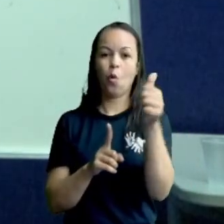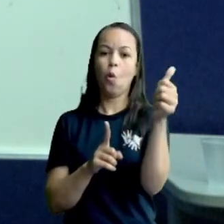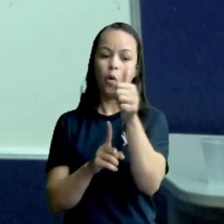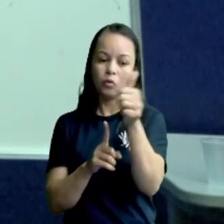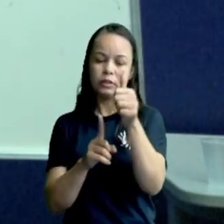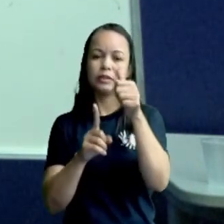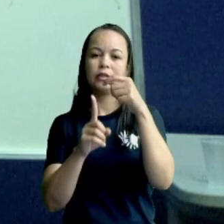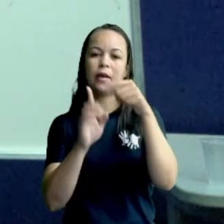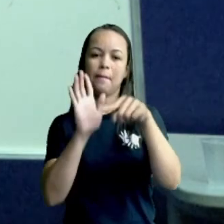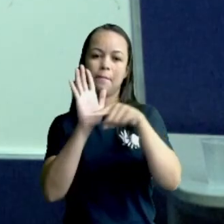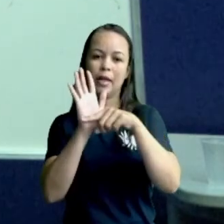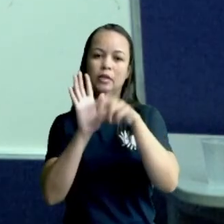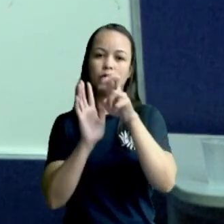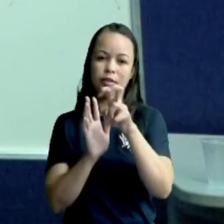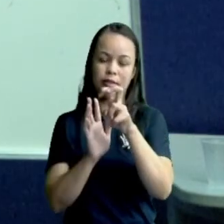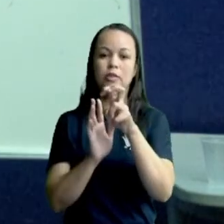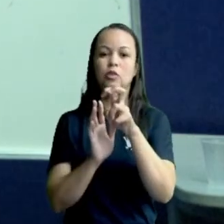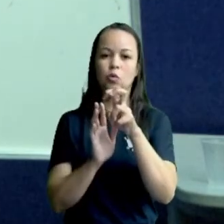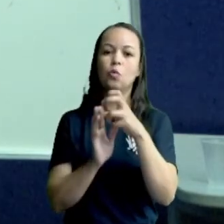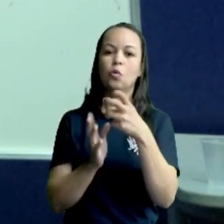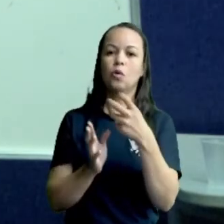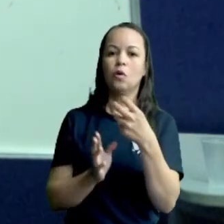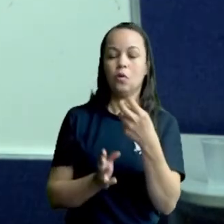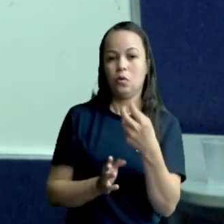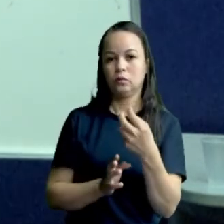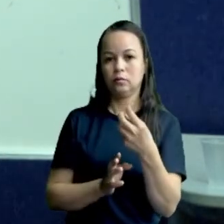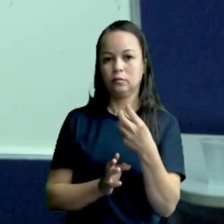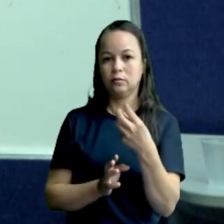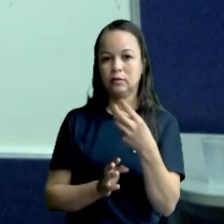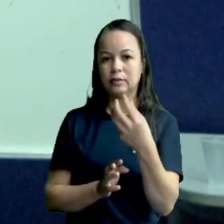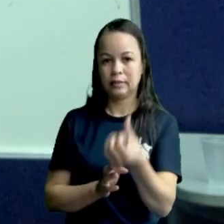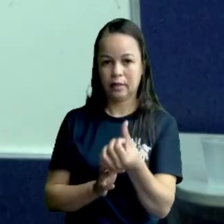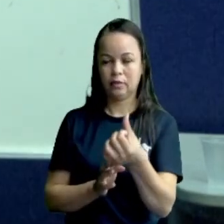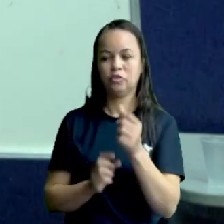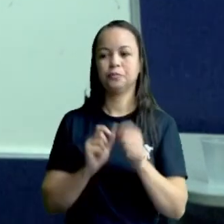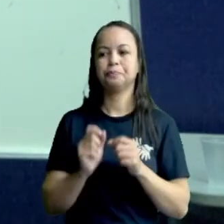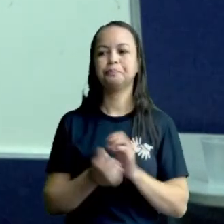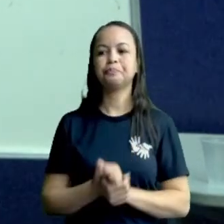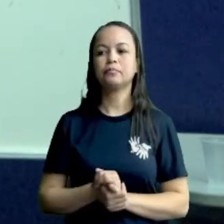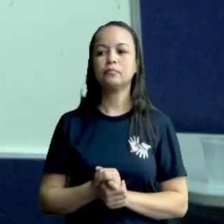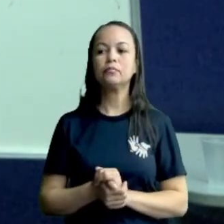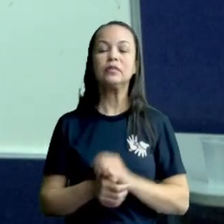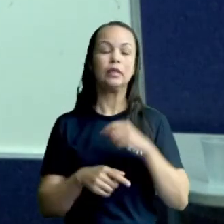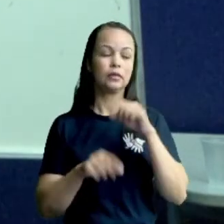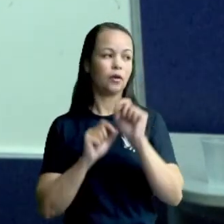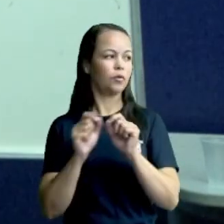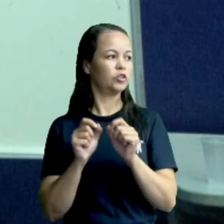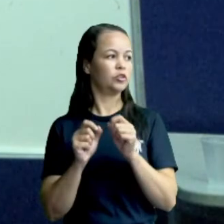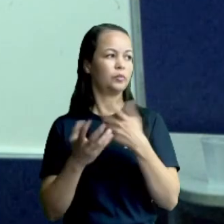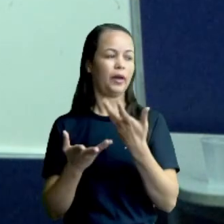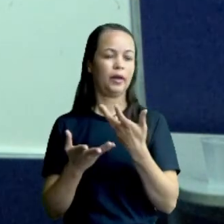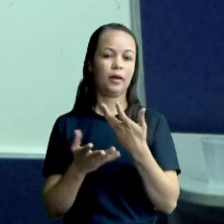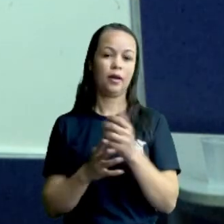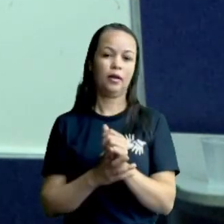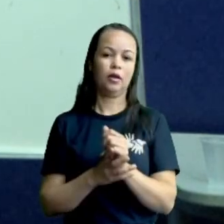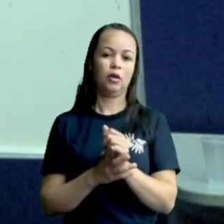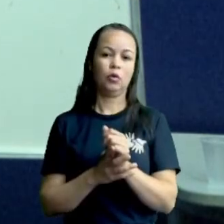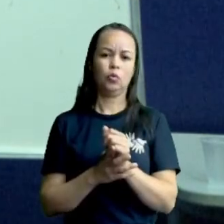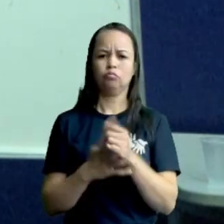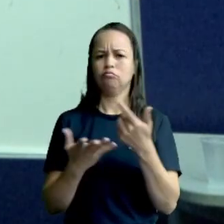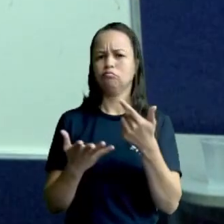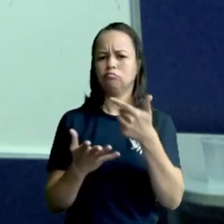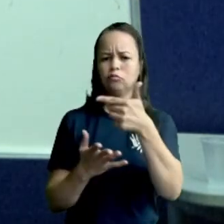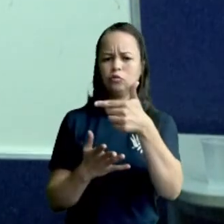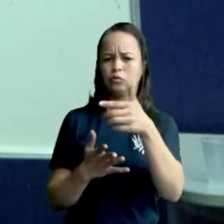o 1, menor do que o 4. O que é que a gente tem que fazer? Pegar daqui do zero. Ô, professora, mas